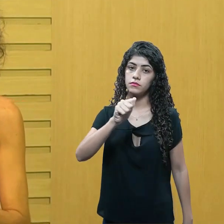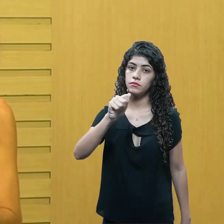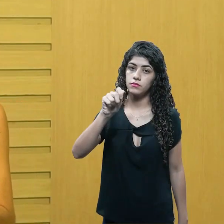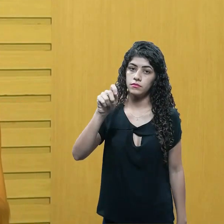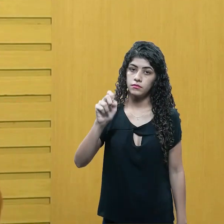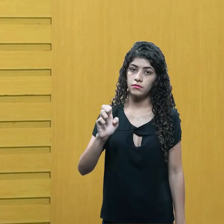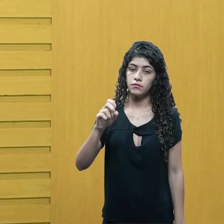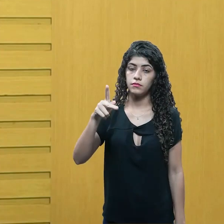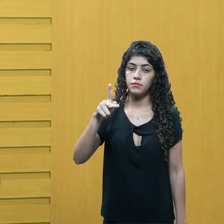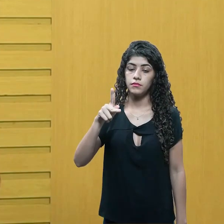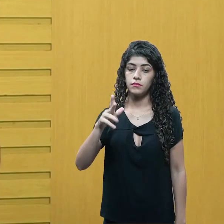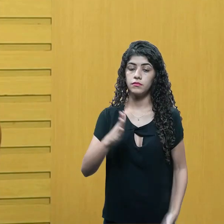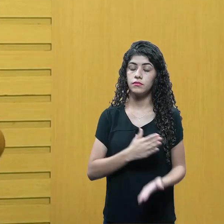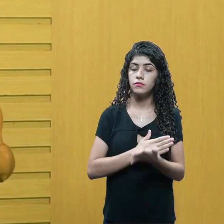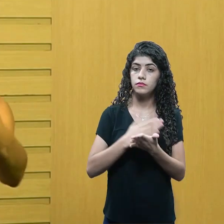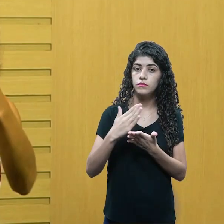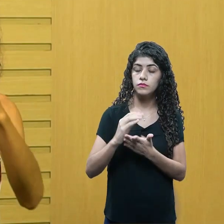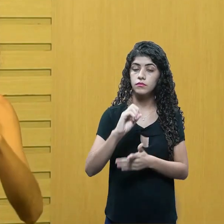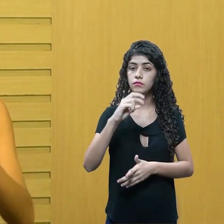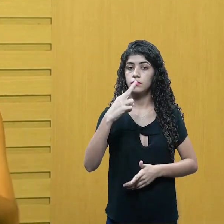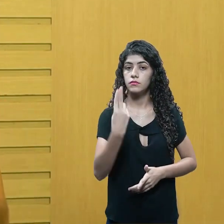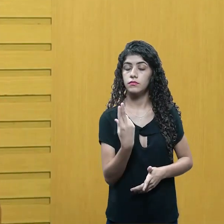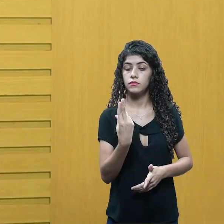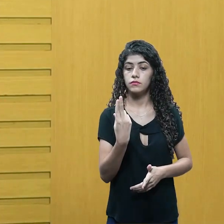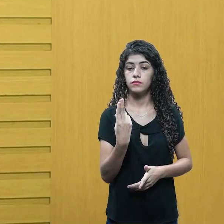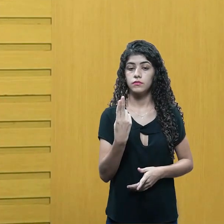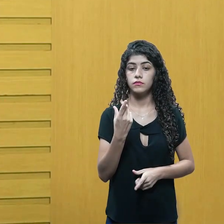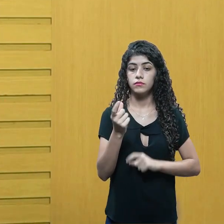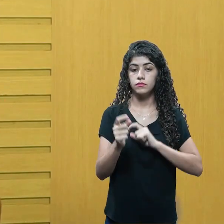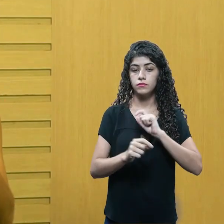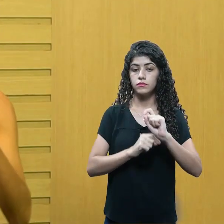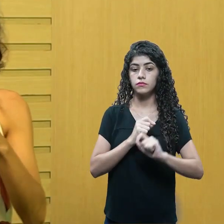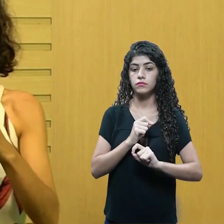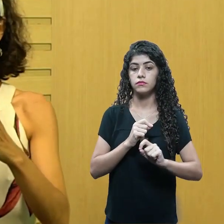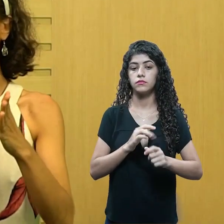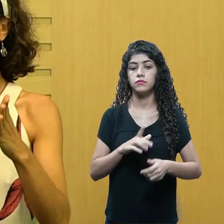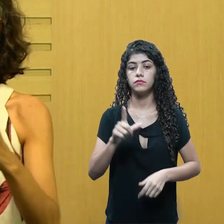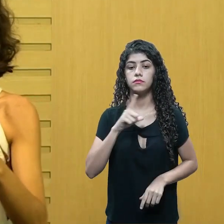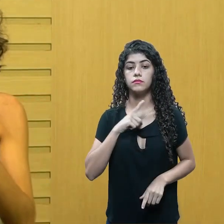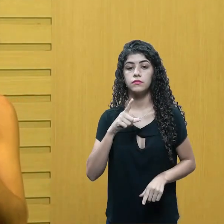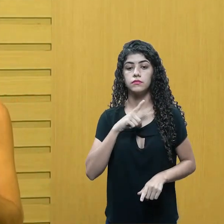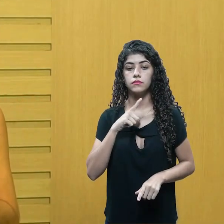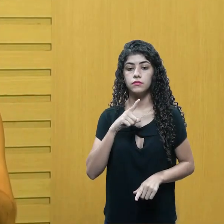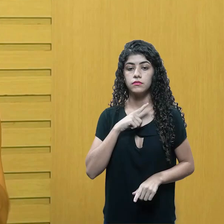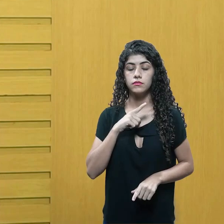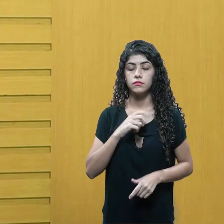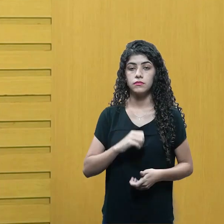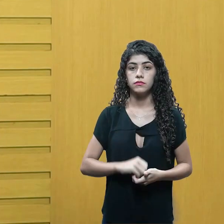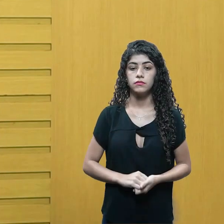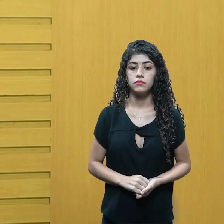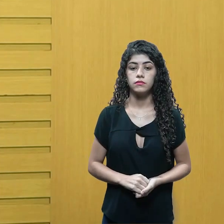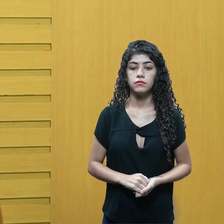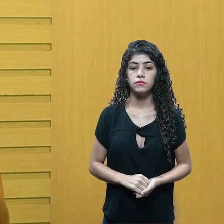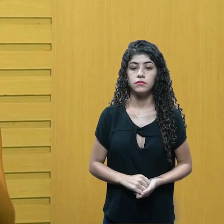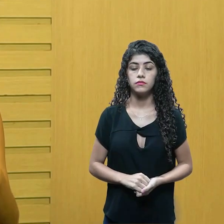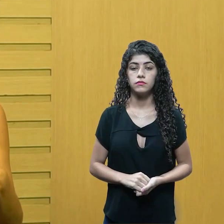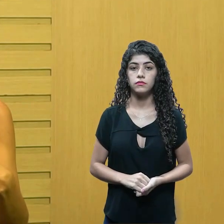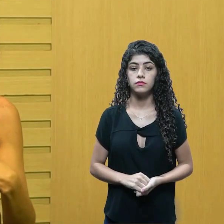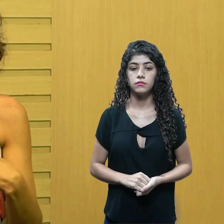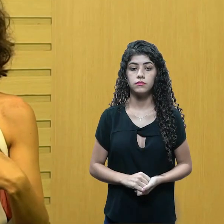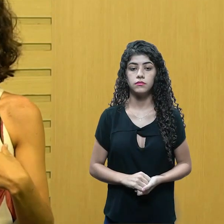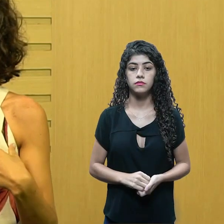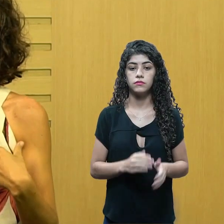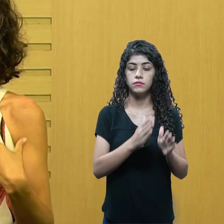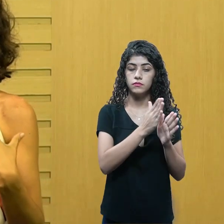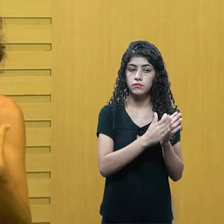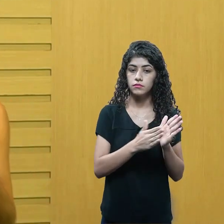episódio, e aí a gente já pode contar, ou se for uma obra que ela tem uma